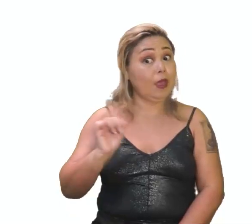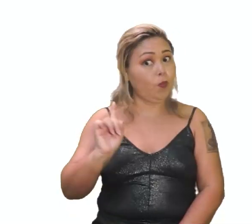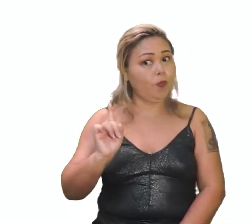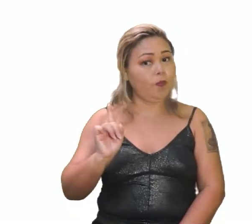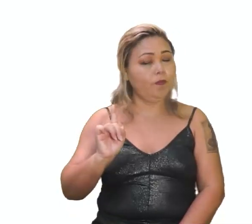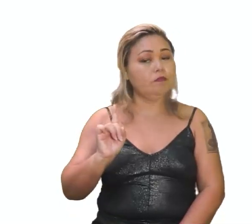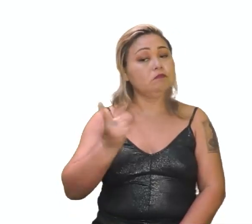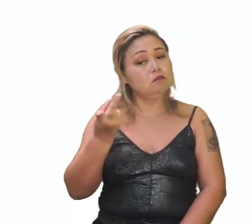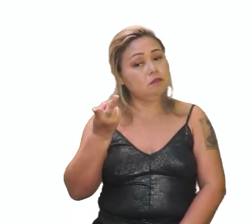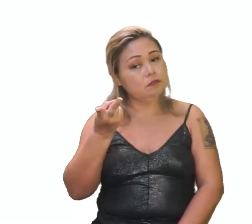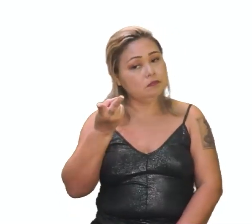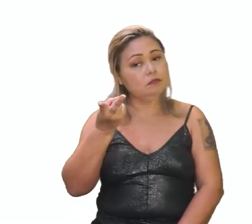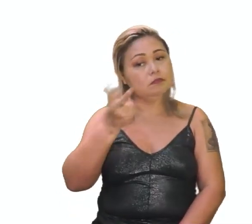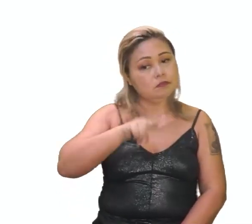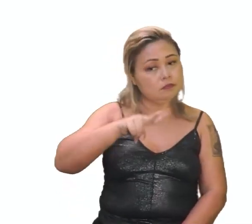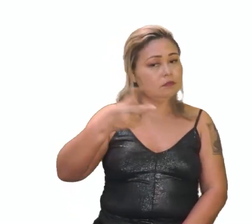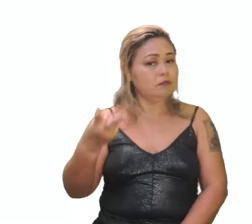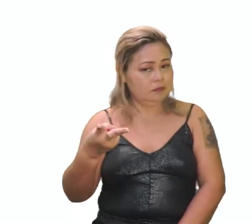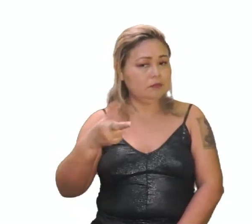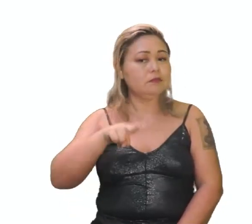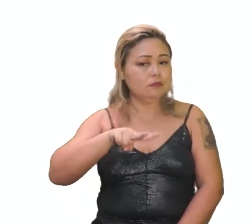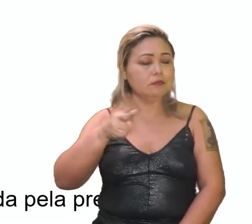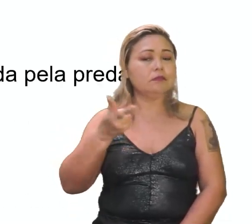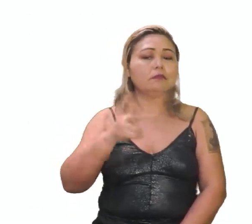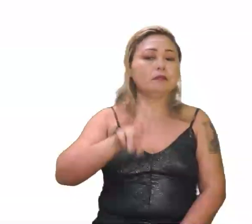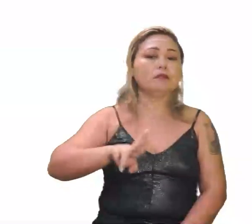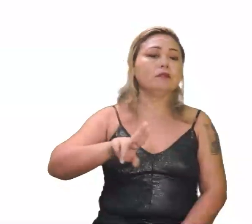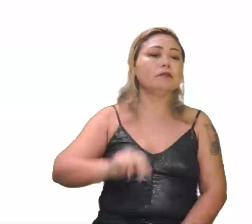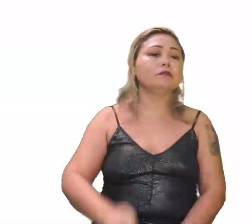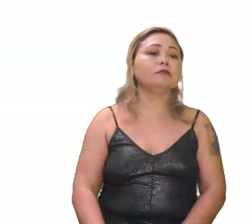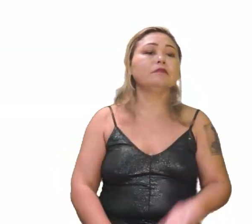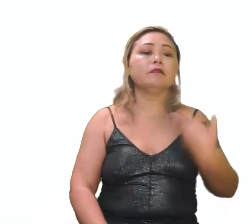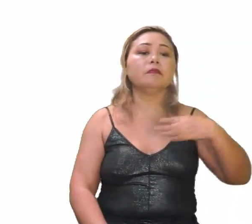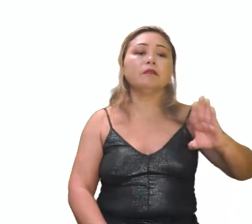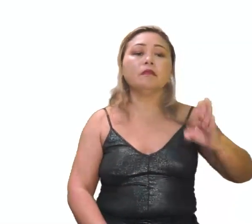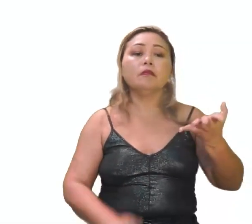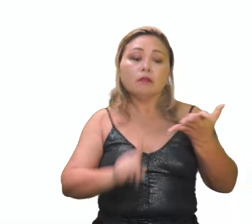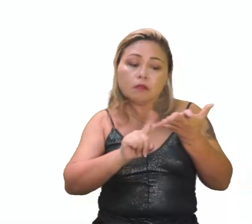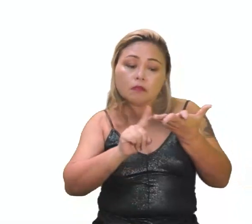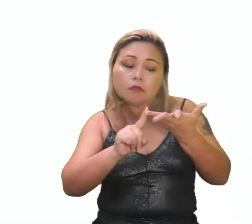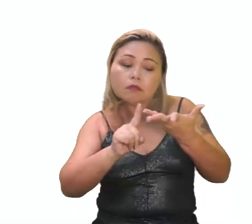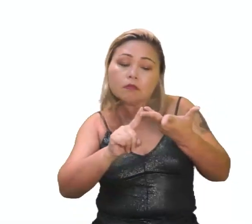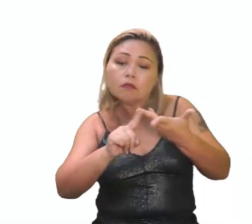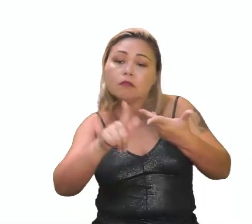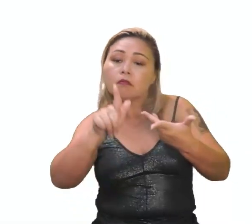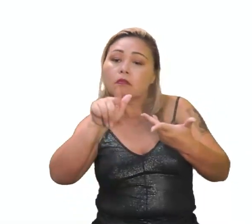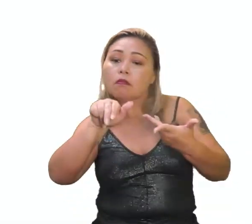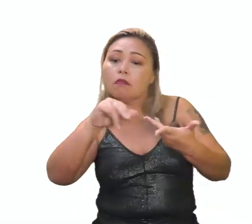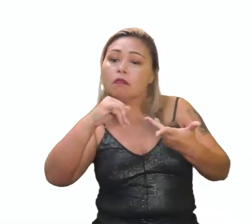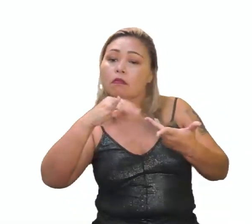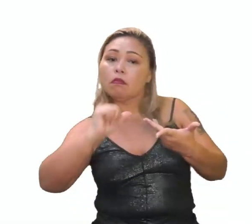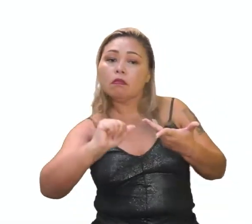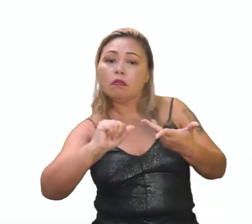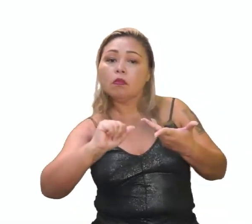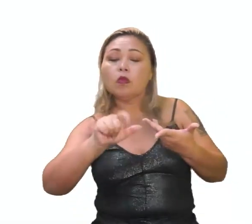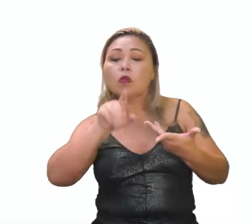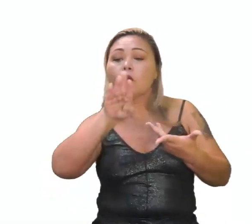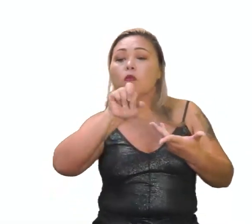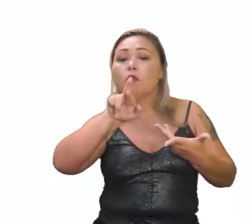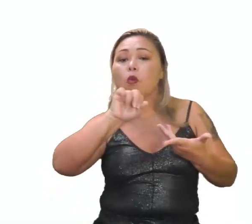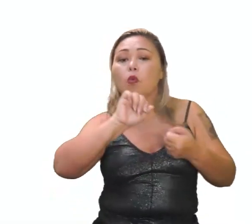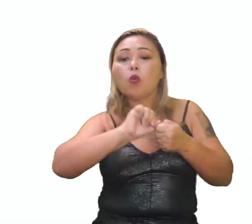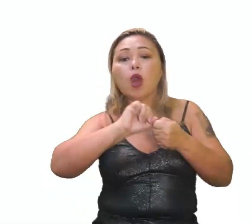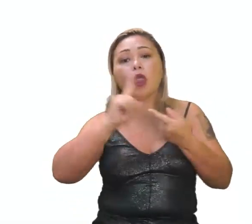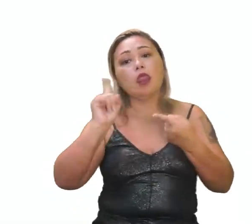né? Ela vai atuar sobre as duas, né? B. A diversidade gênica dos